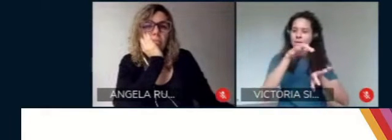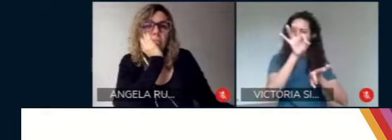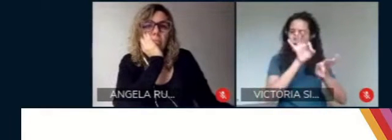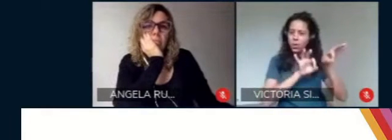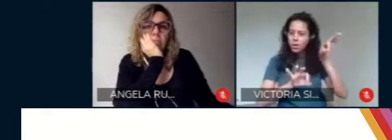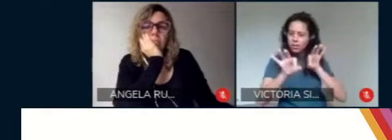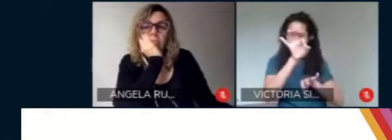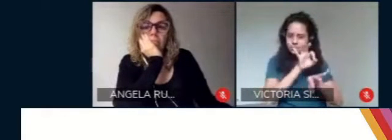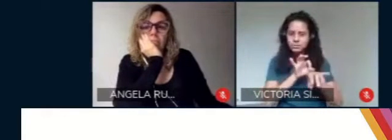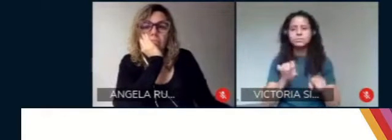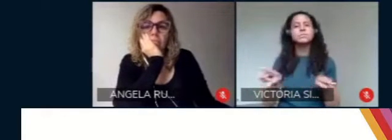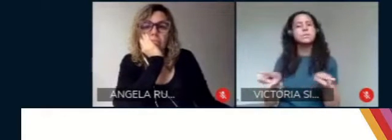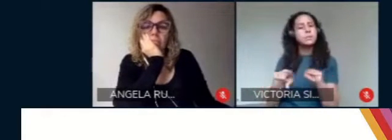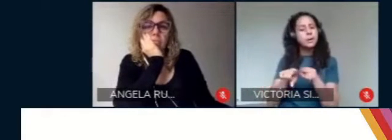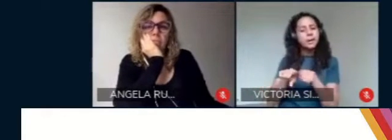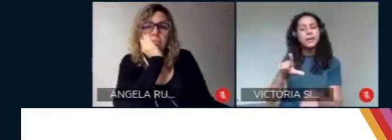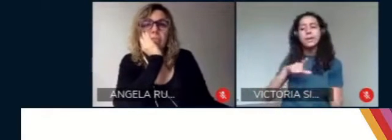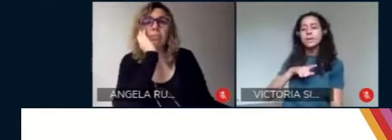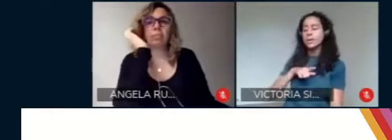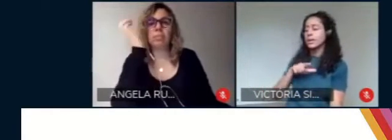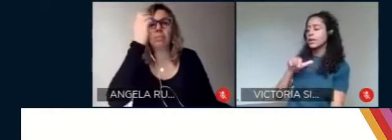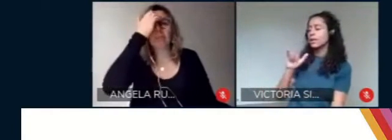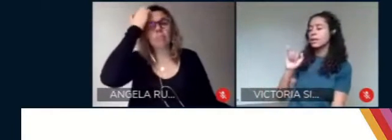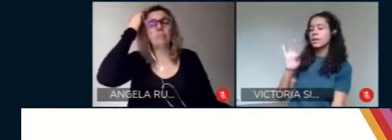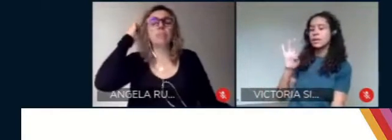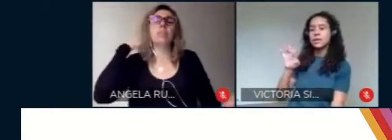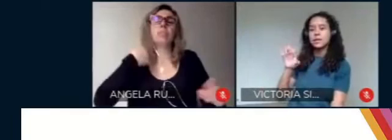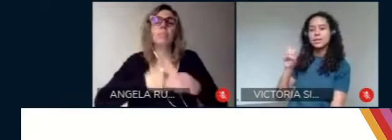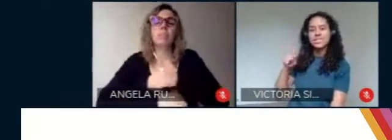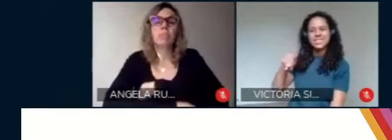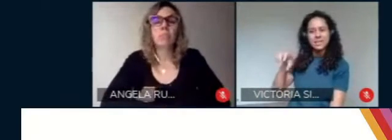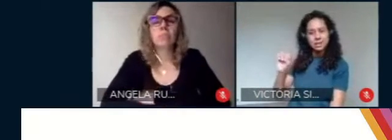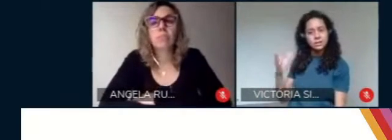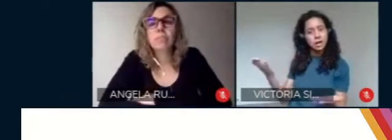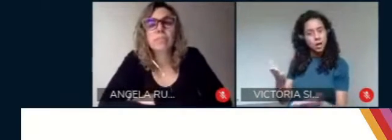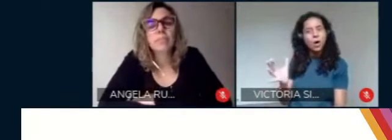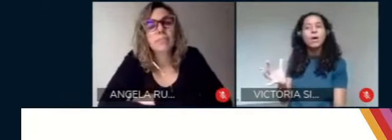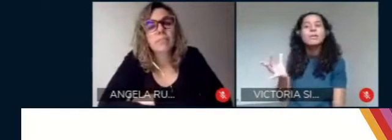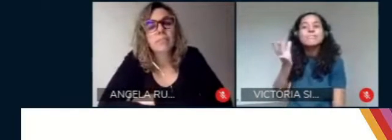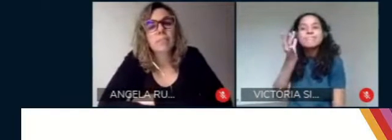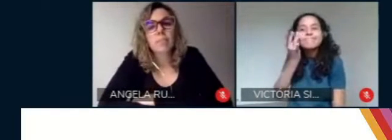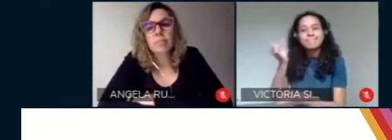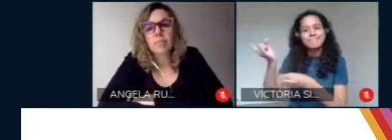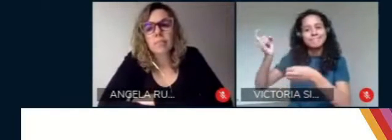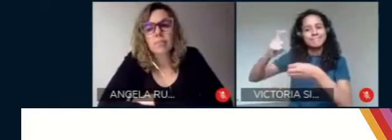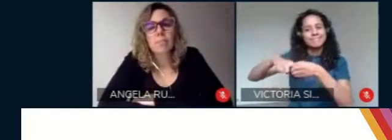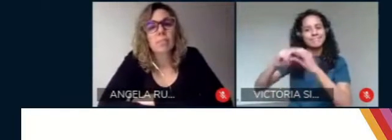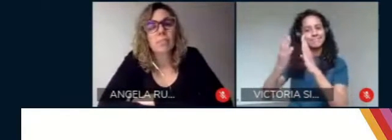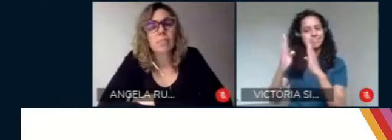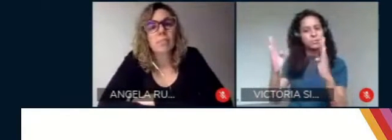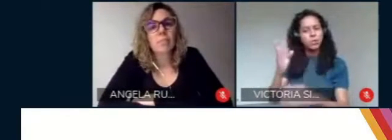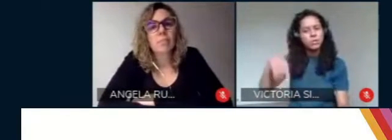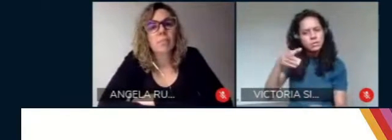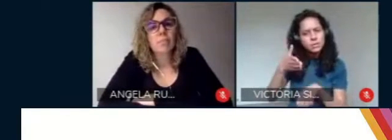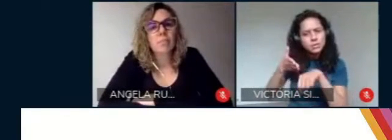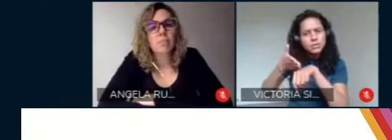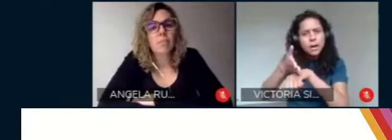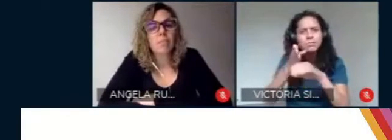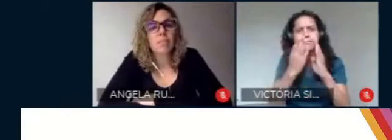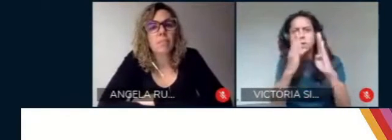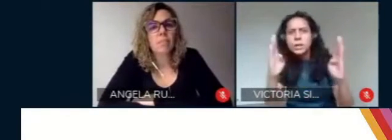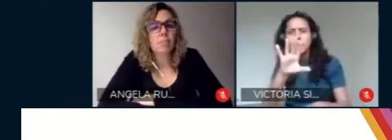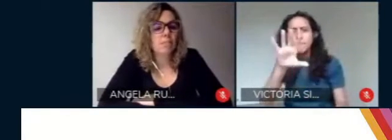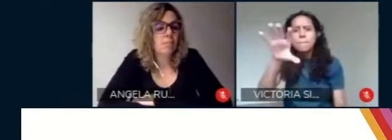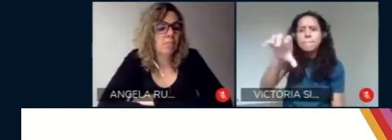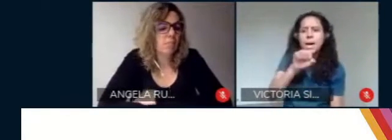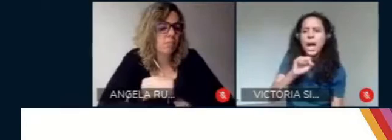nós retornamos ao atendimento presencial, vocês vão fazer a busca no catálogo e eventualmente encontrar um livro físico para